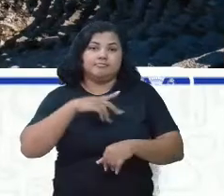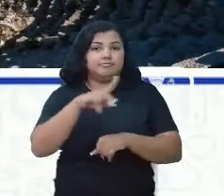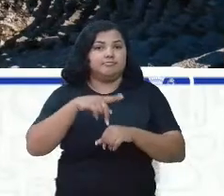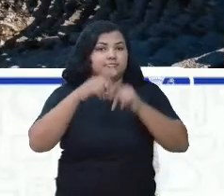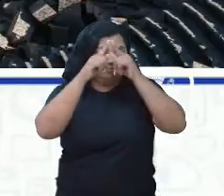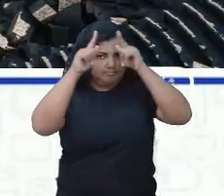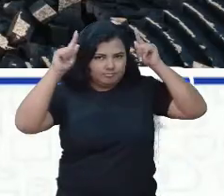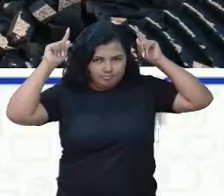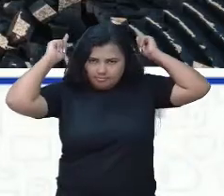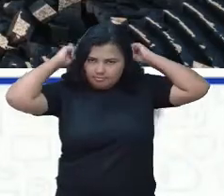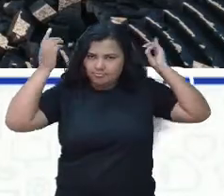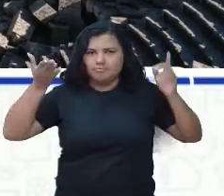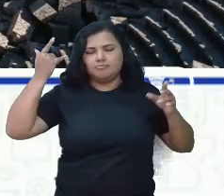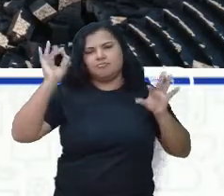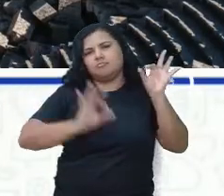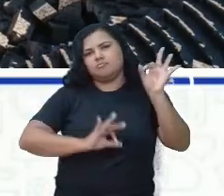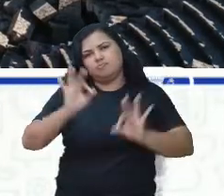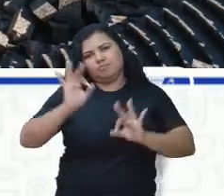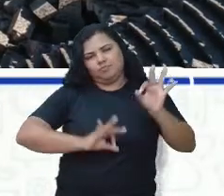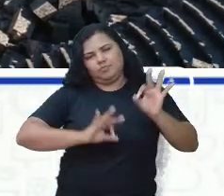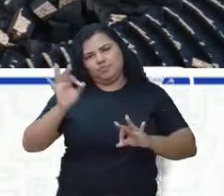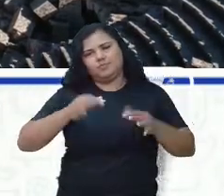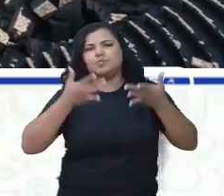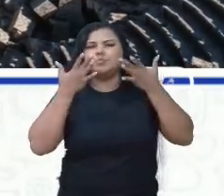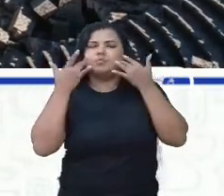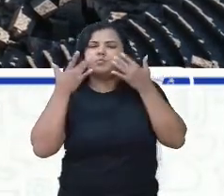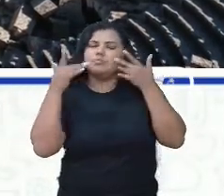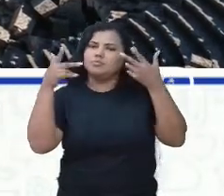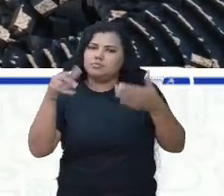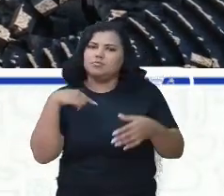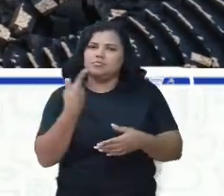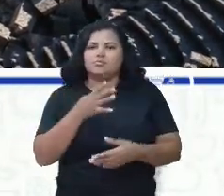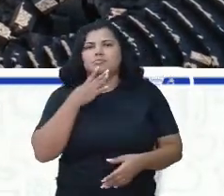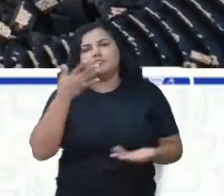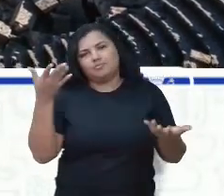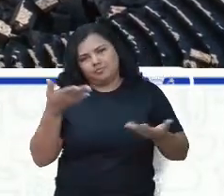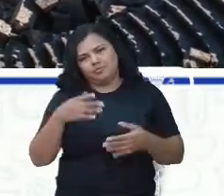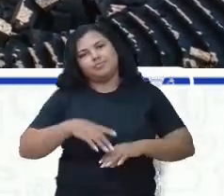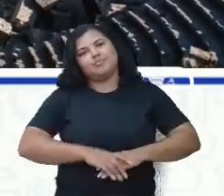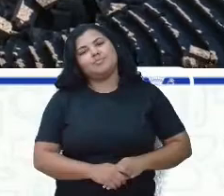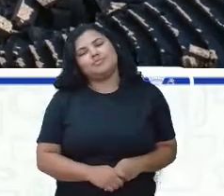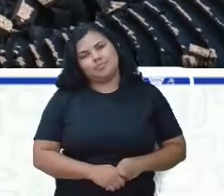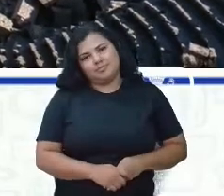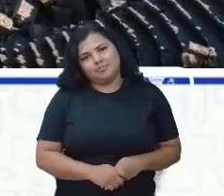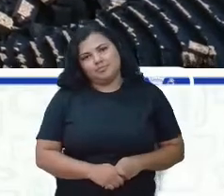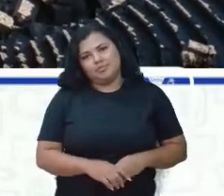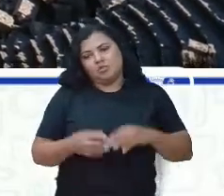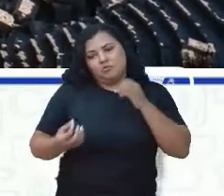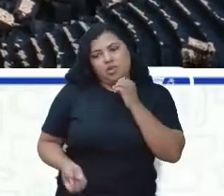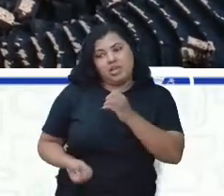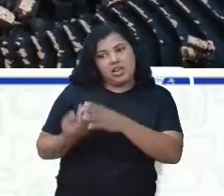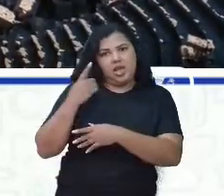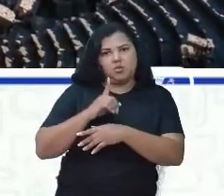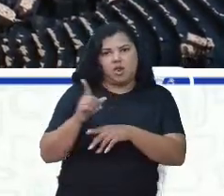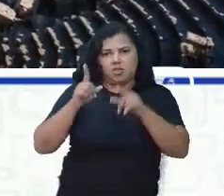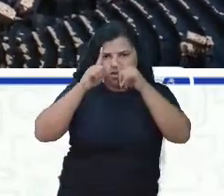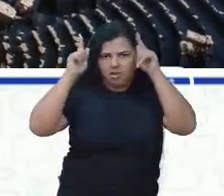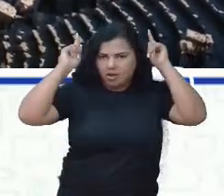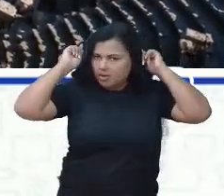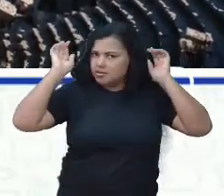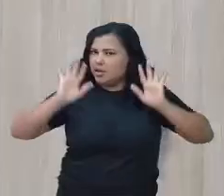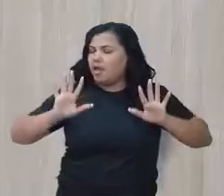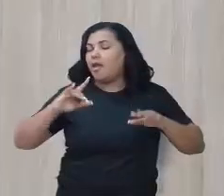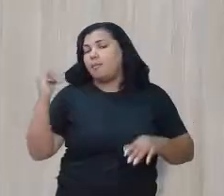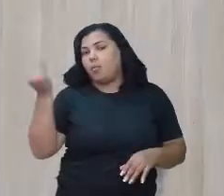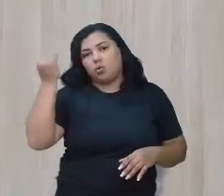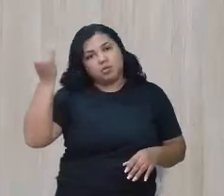se organizou o teatro do jeito que a gente conhece hoje. Tá? Ele não foi criado na Grécia, isso é importante